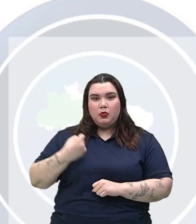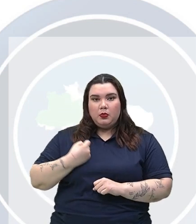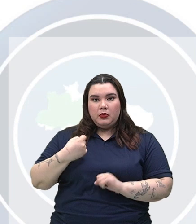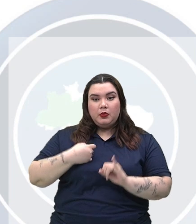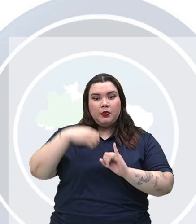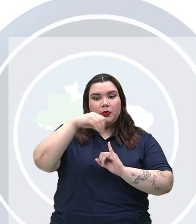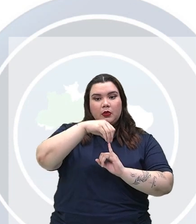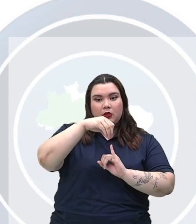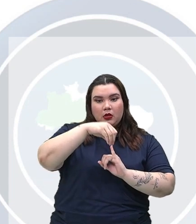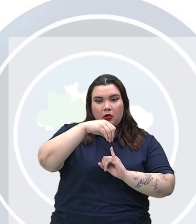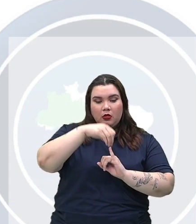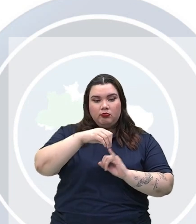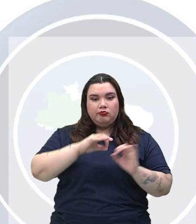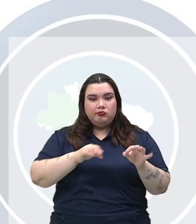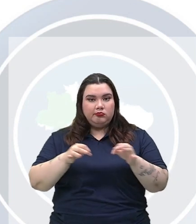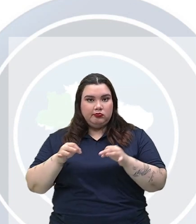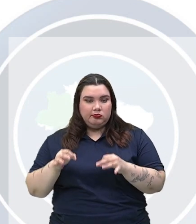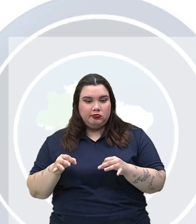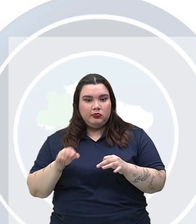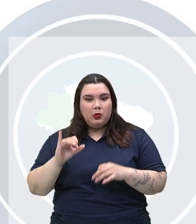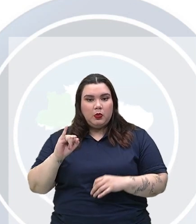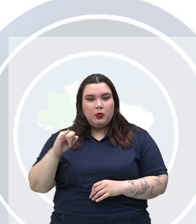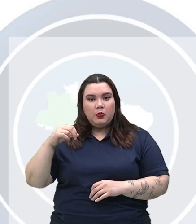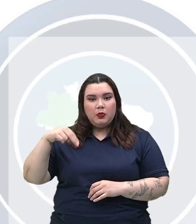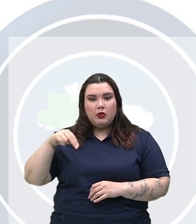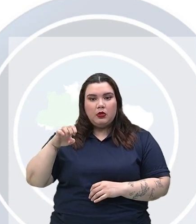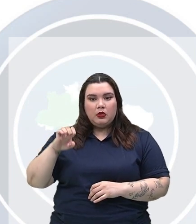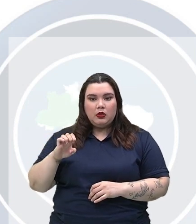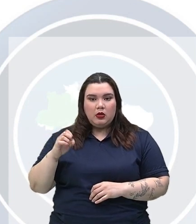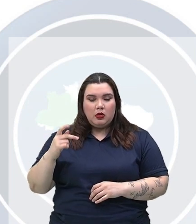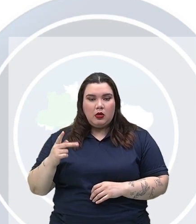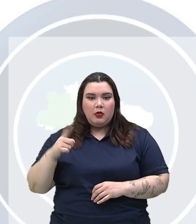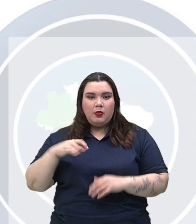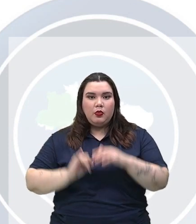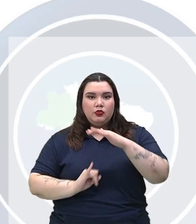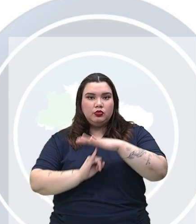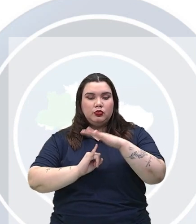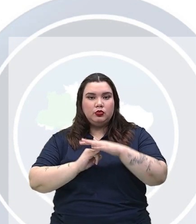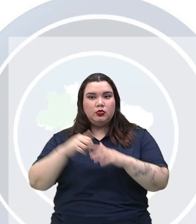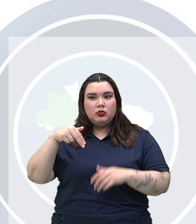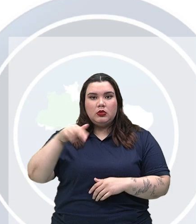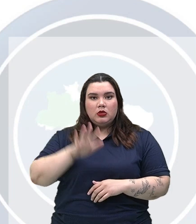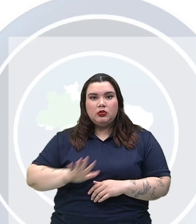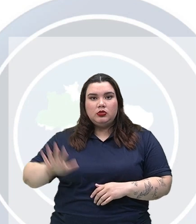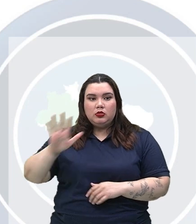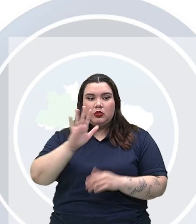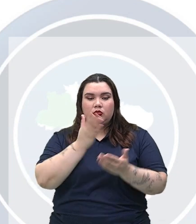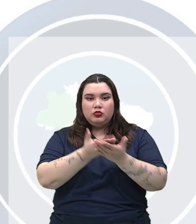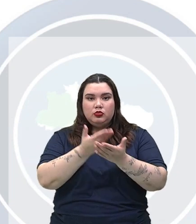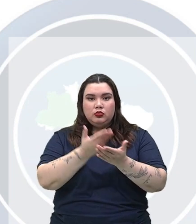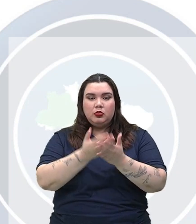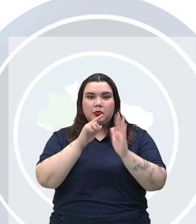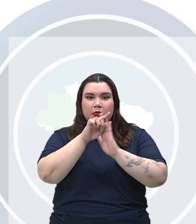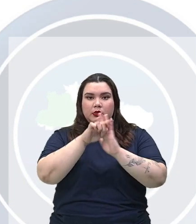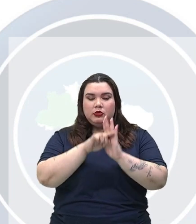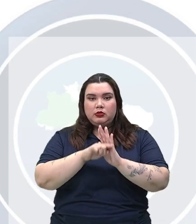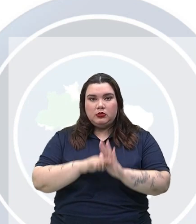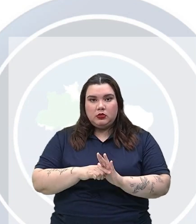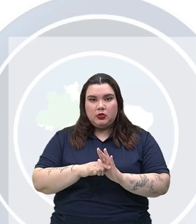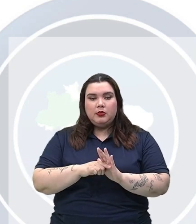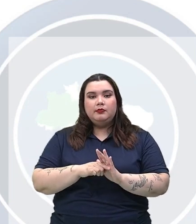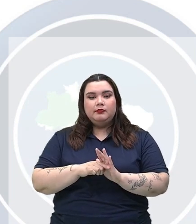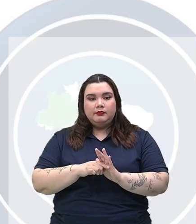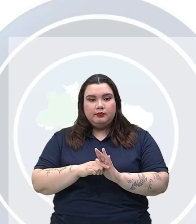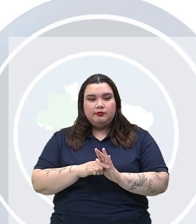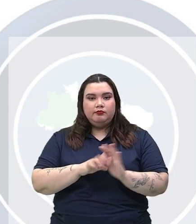do INEP, né? O INEP, que é o Instituto Nacional de Estudos e Pesquisas, que o MEC utiliza, e é por